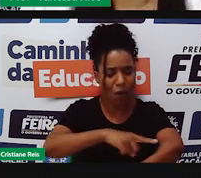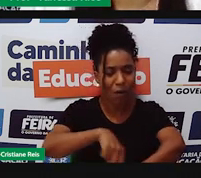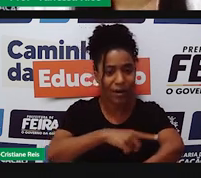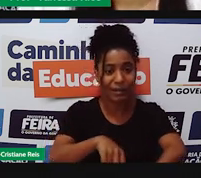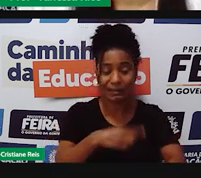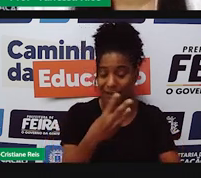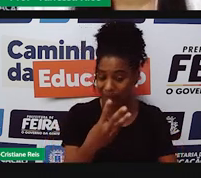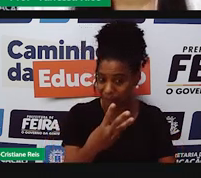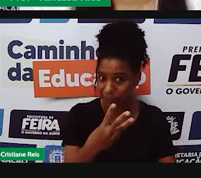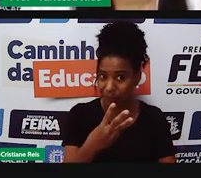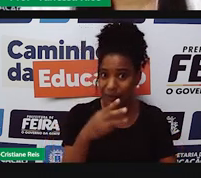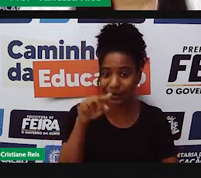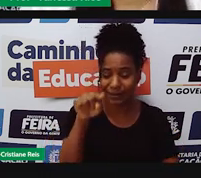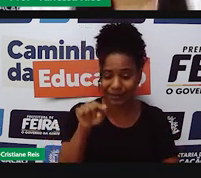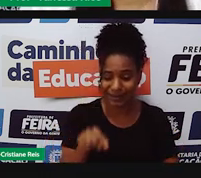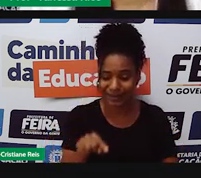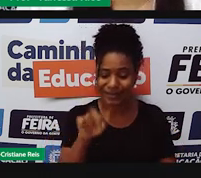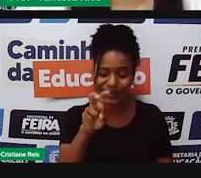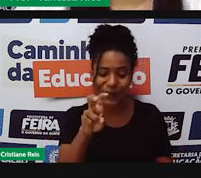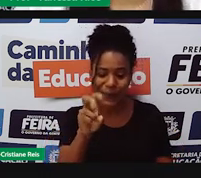ali, ó,